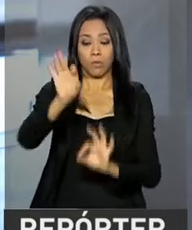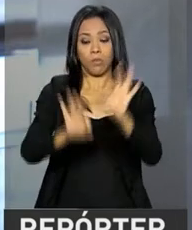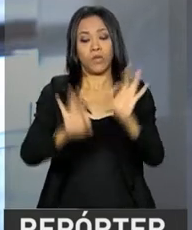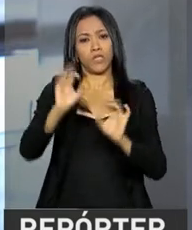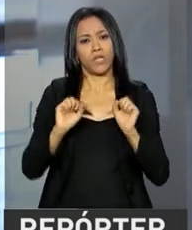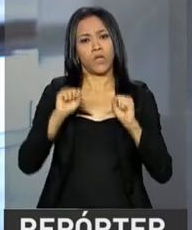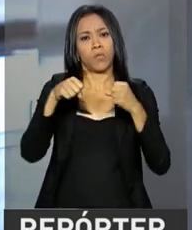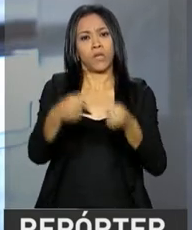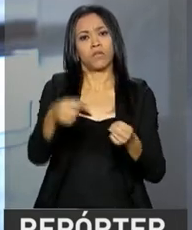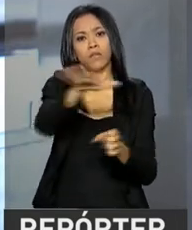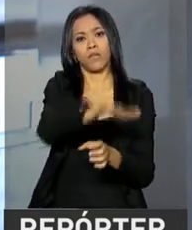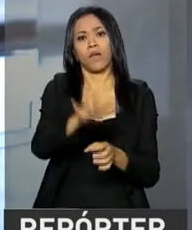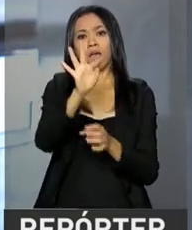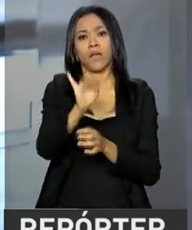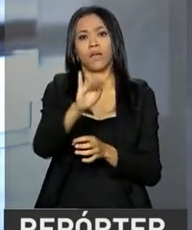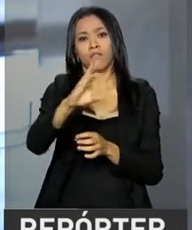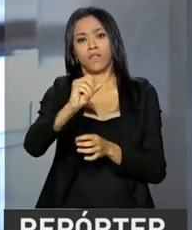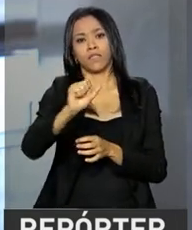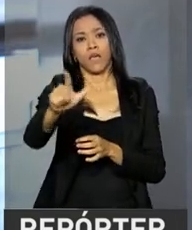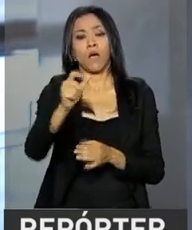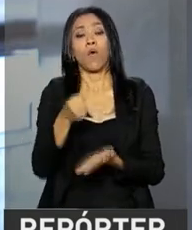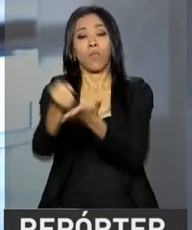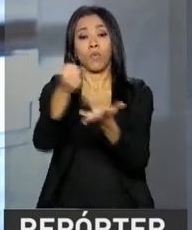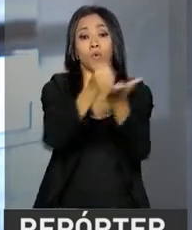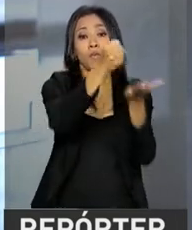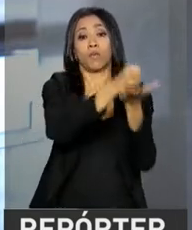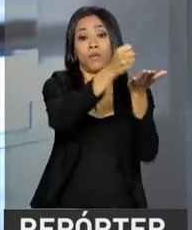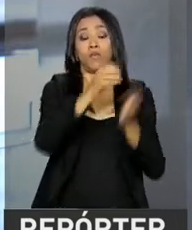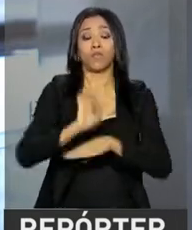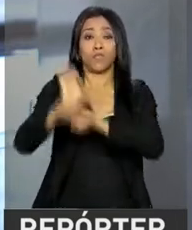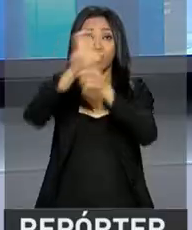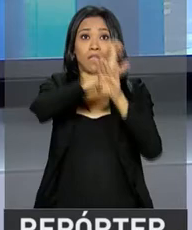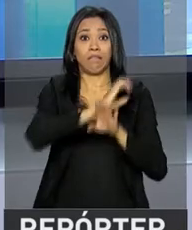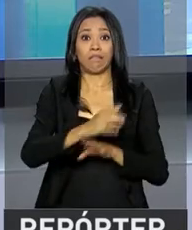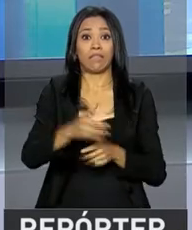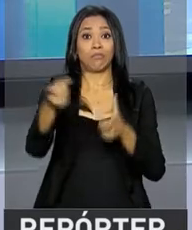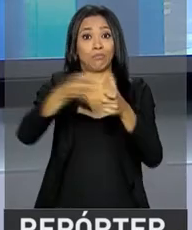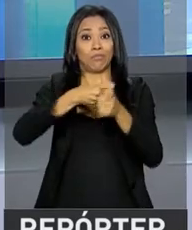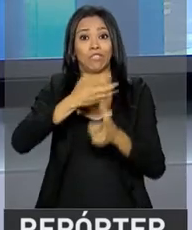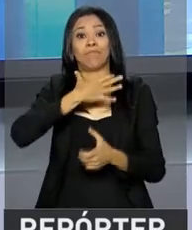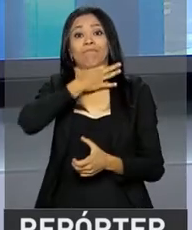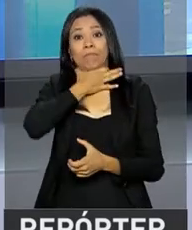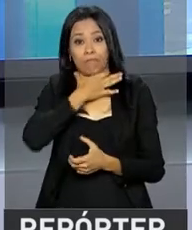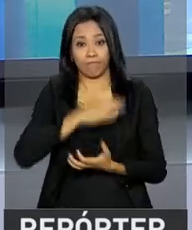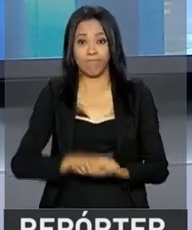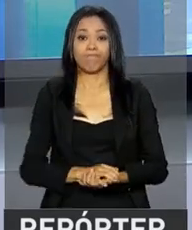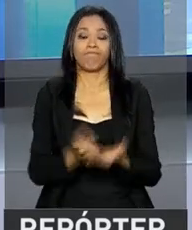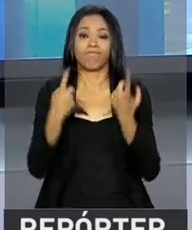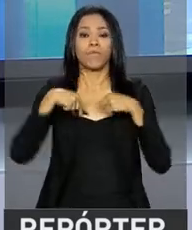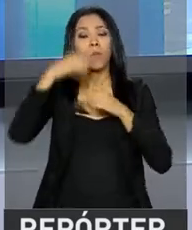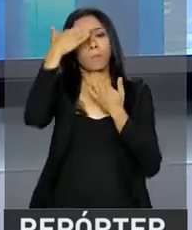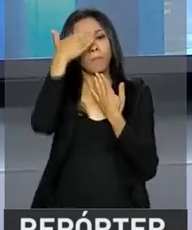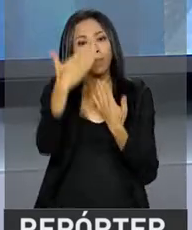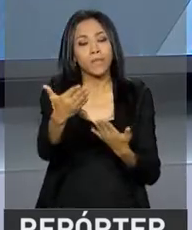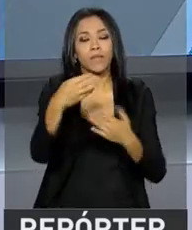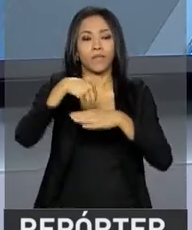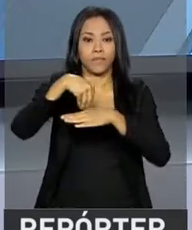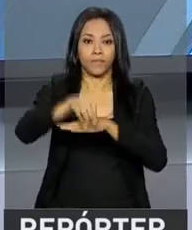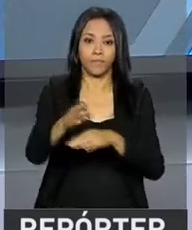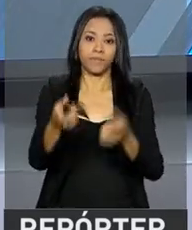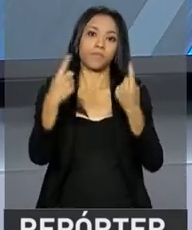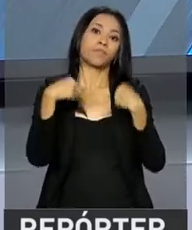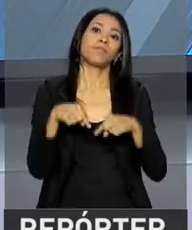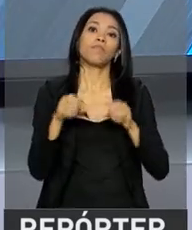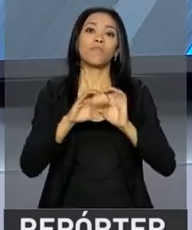em apoio aos estados endividados voto com você e leandro tá bom mar abrigado pelas suas informações e olha a